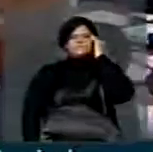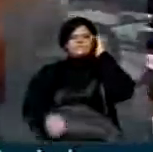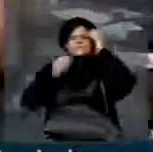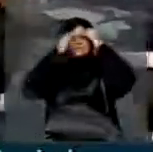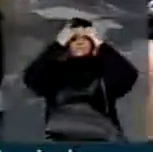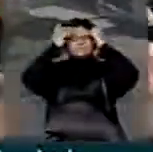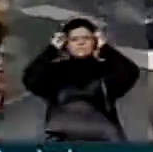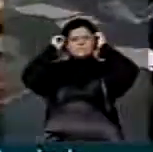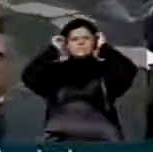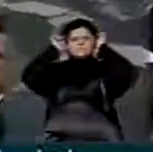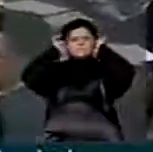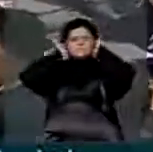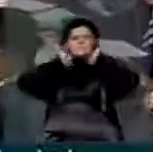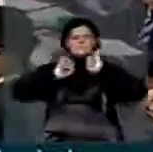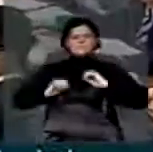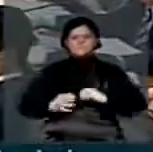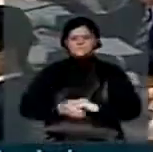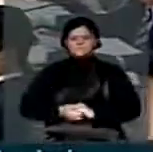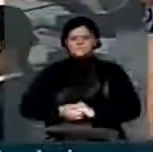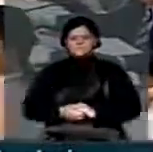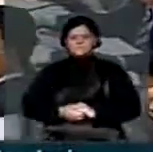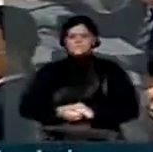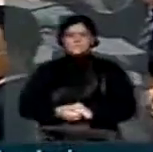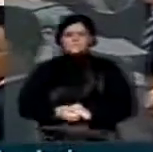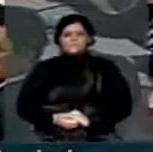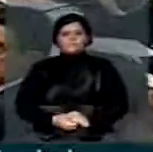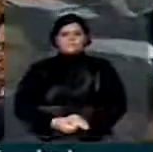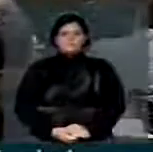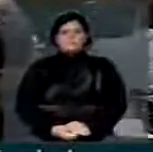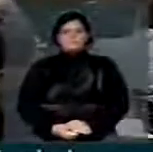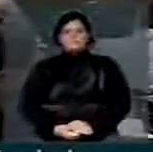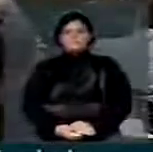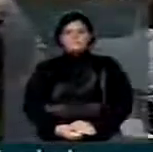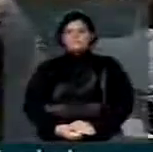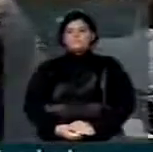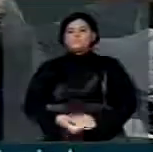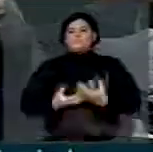Vamos dar prosseguimento ao trabalho.